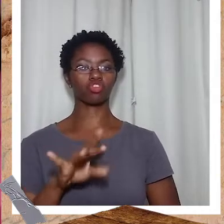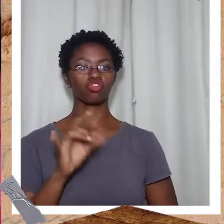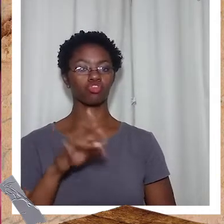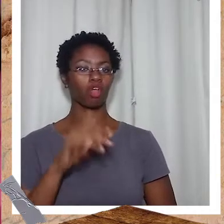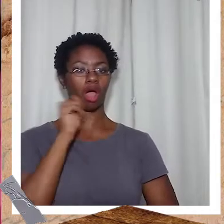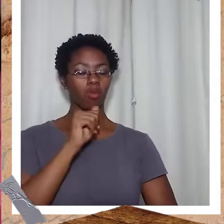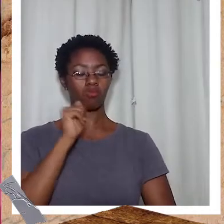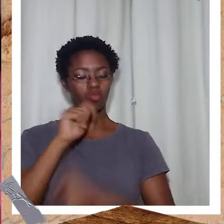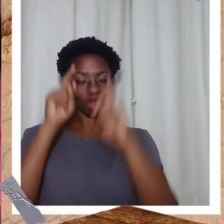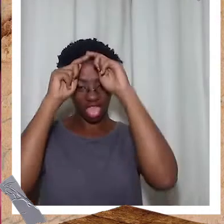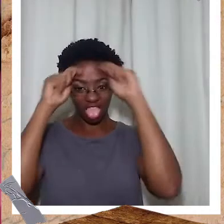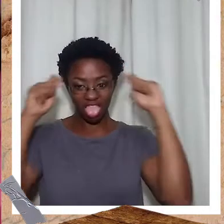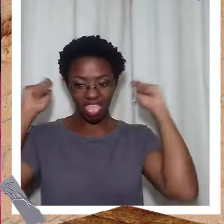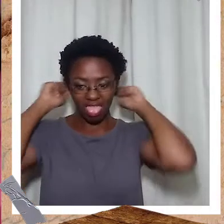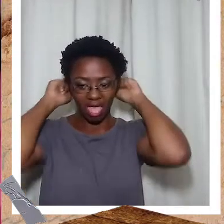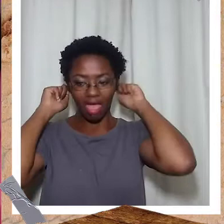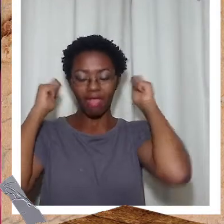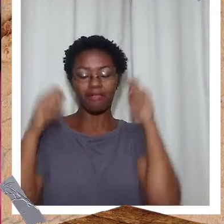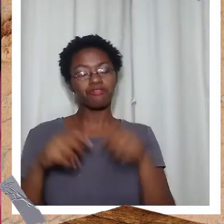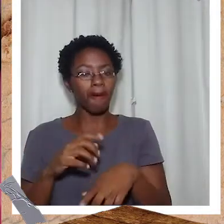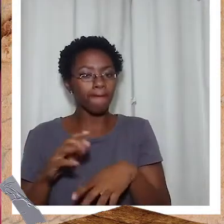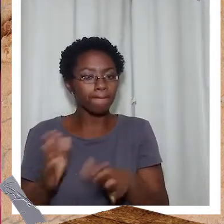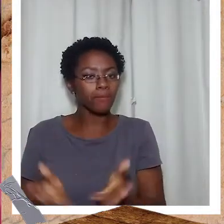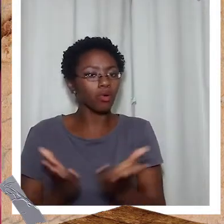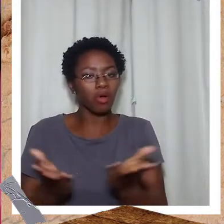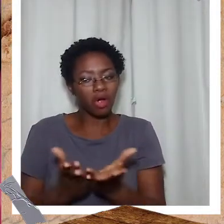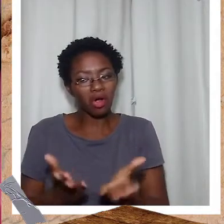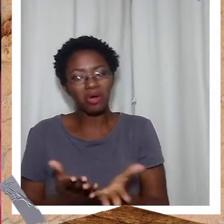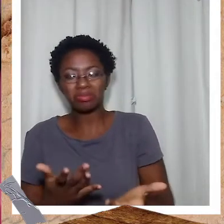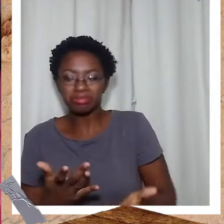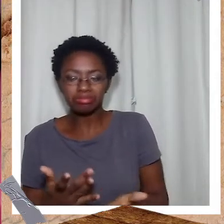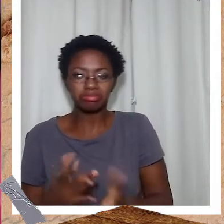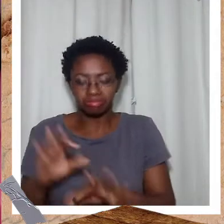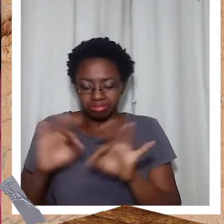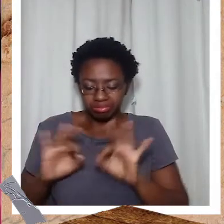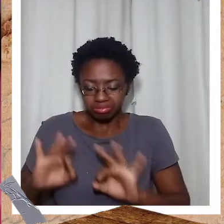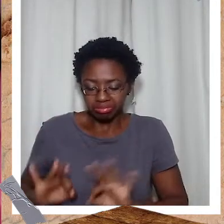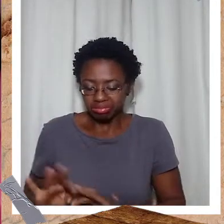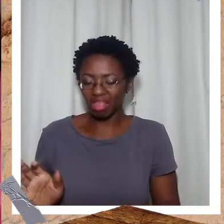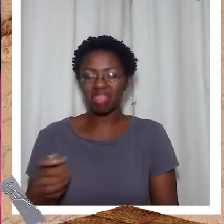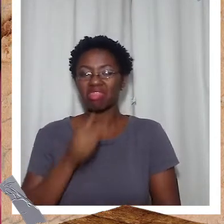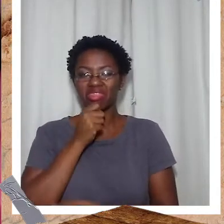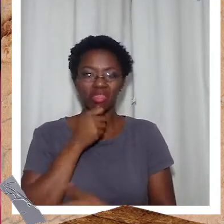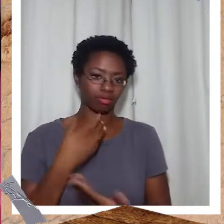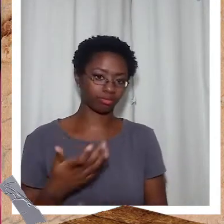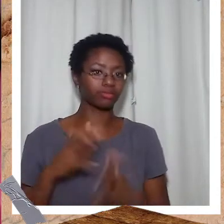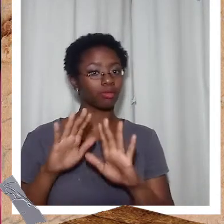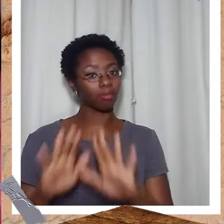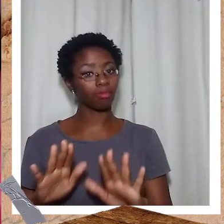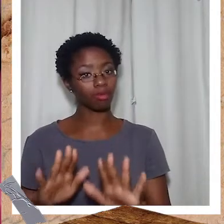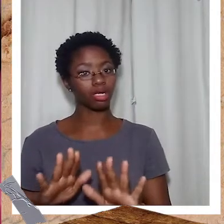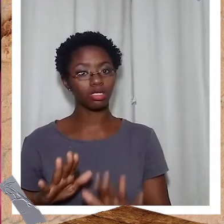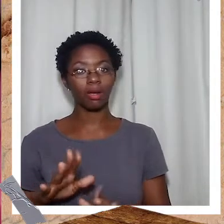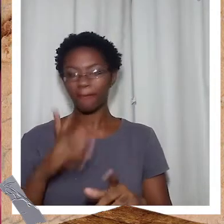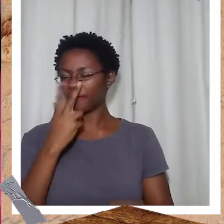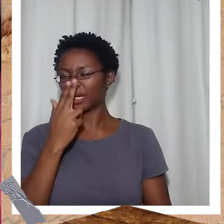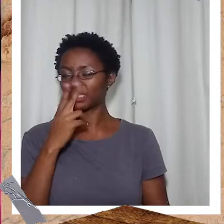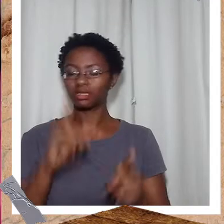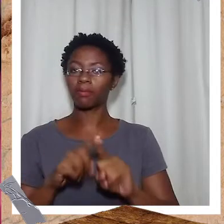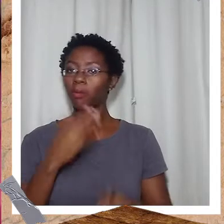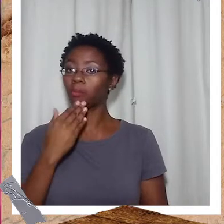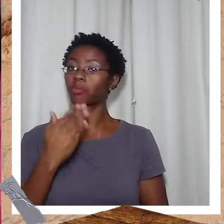com um lenço. E nesse sentido a gente também faz eco a um próprio pedido de Carolina, né?